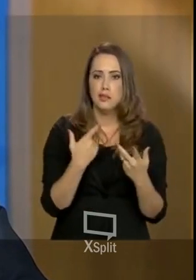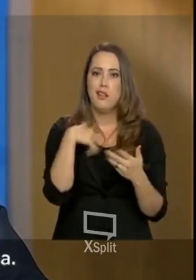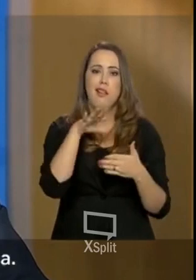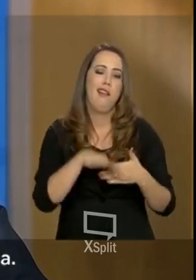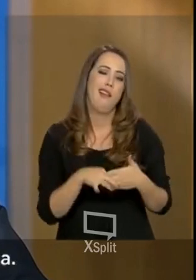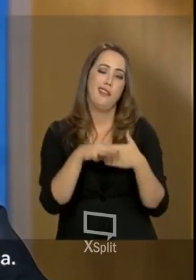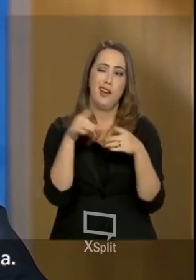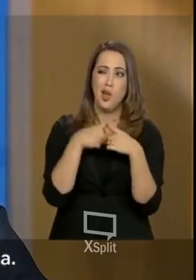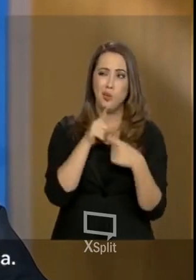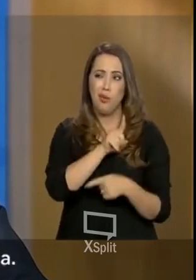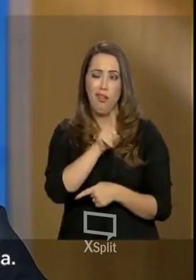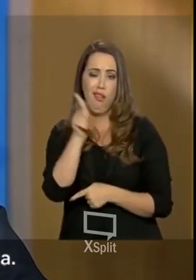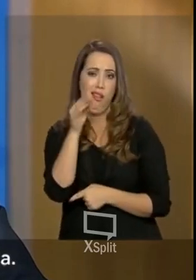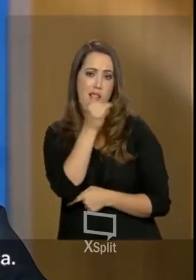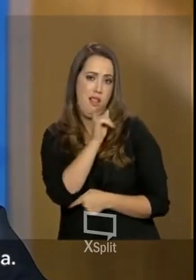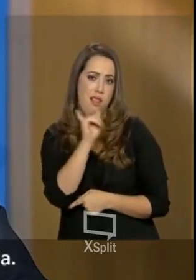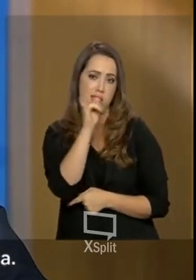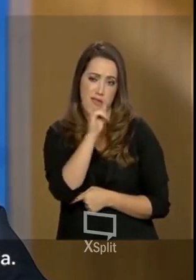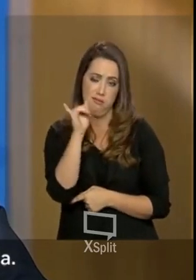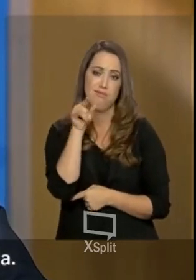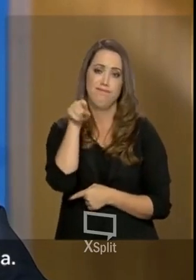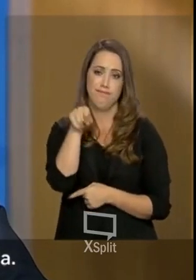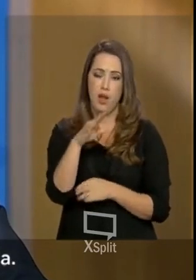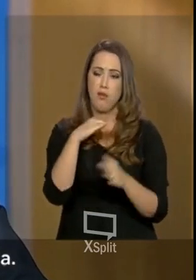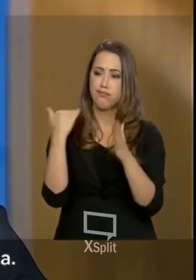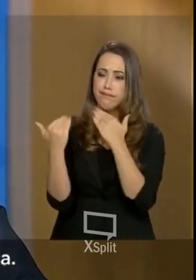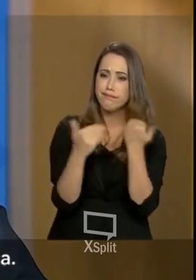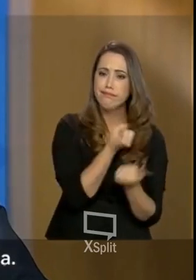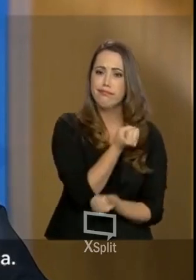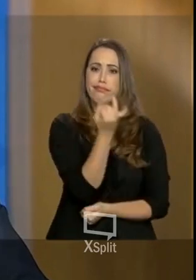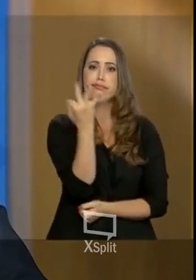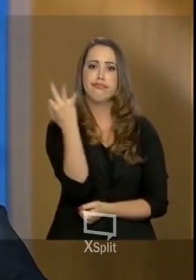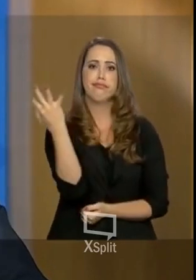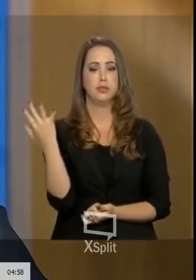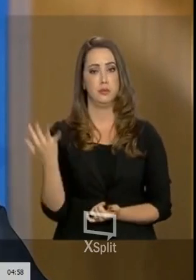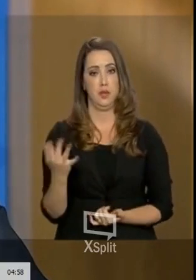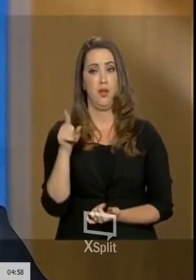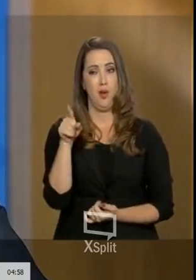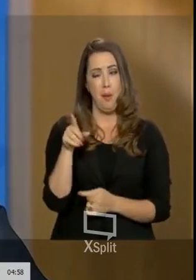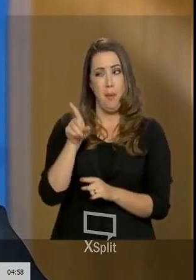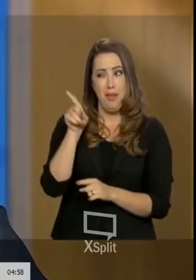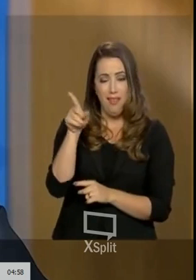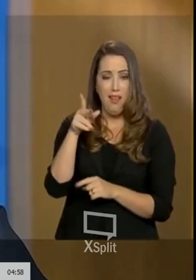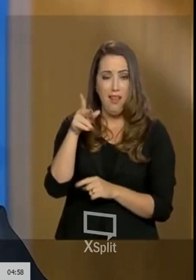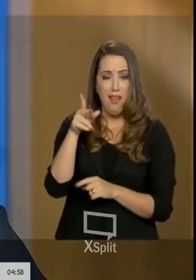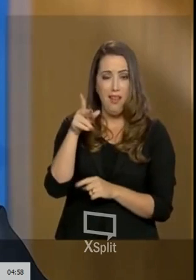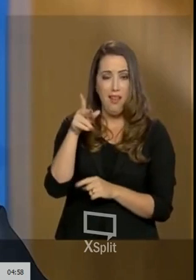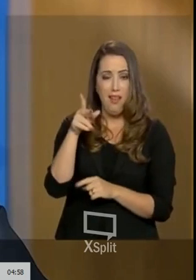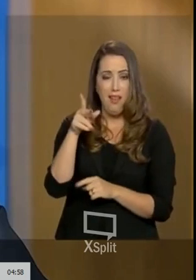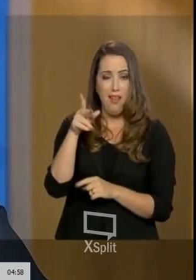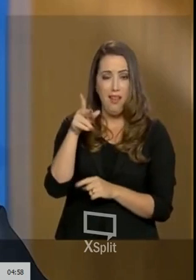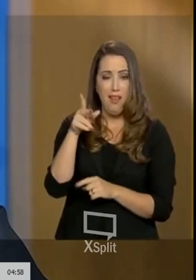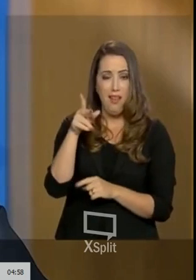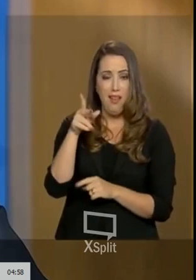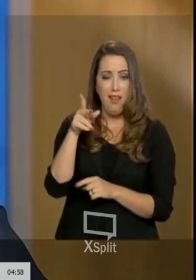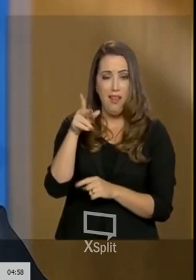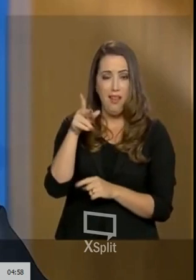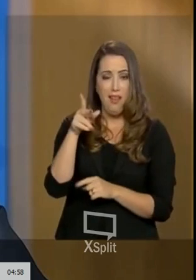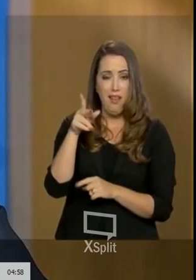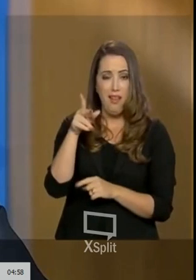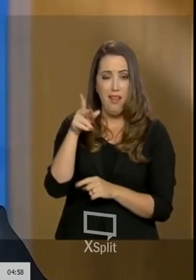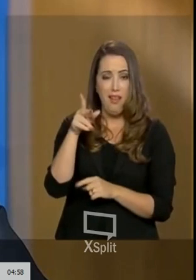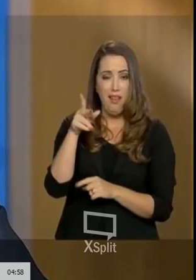carro-chefe o anúncio do grande número de vítimas na Itália. Um país com grande número... Vocês estão conseguindo acompanhar aí,